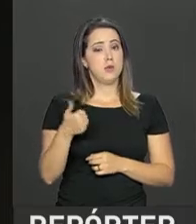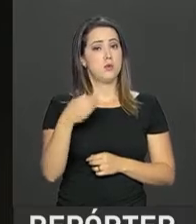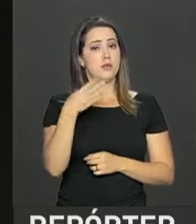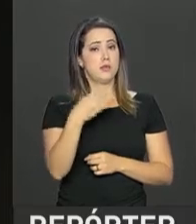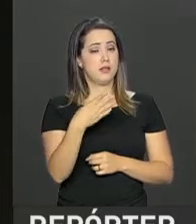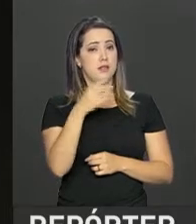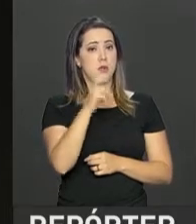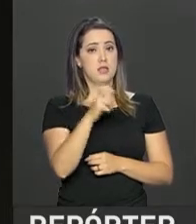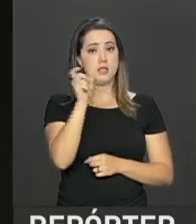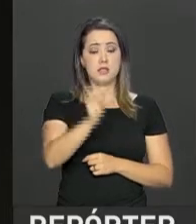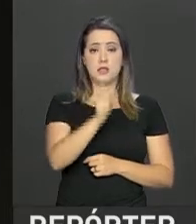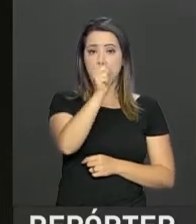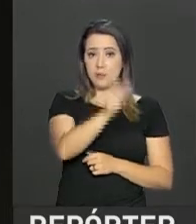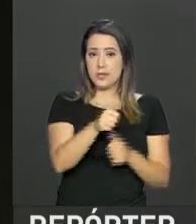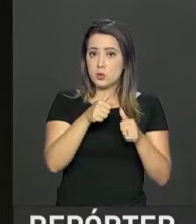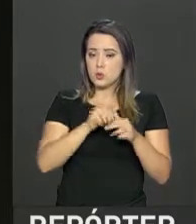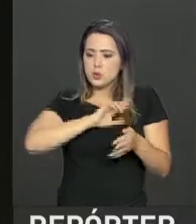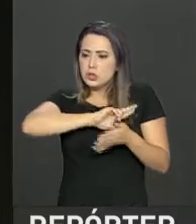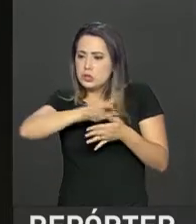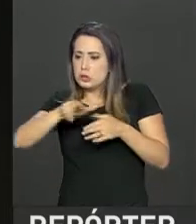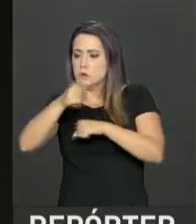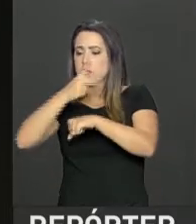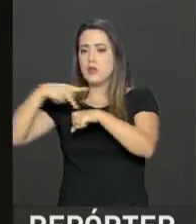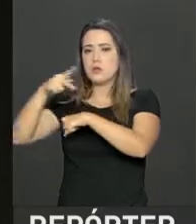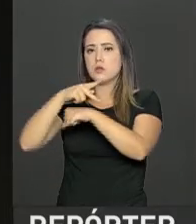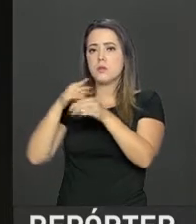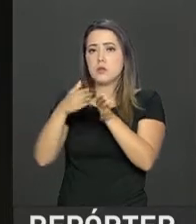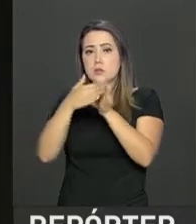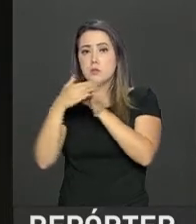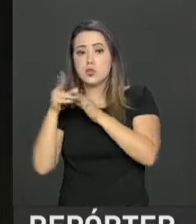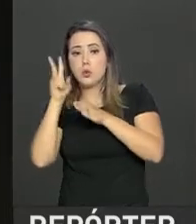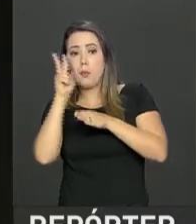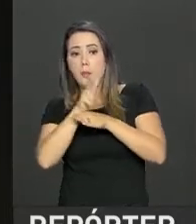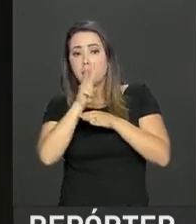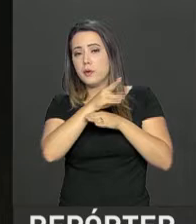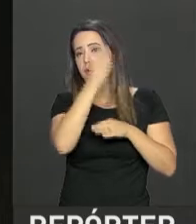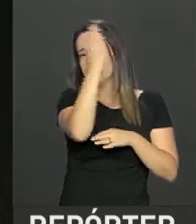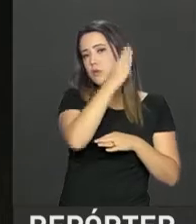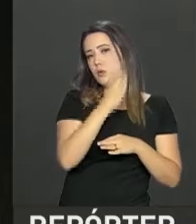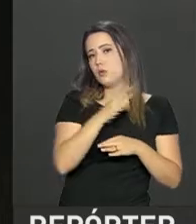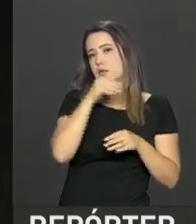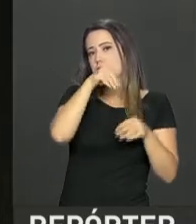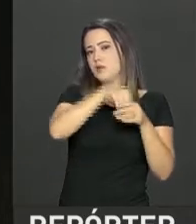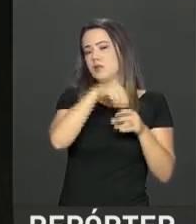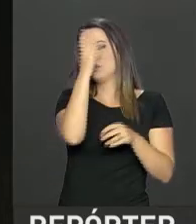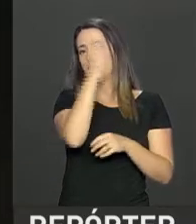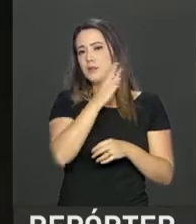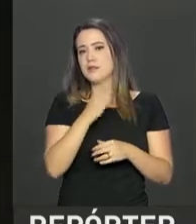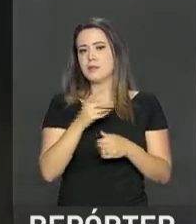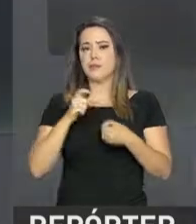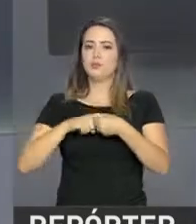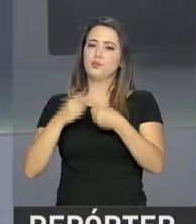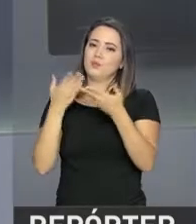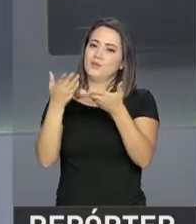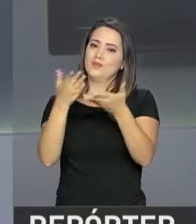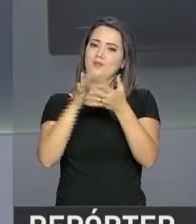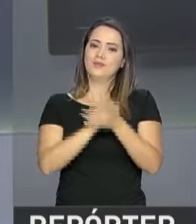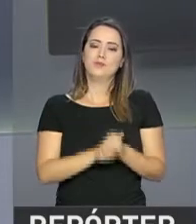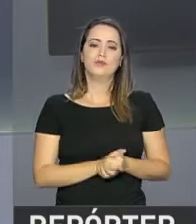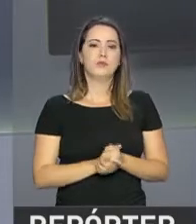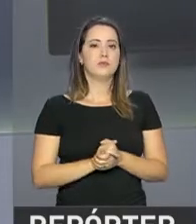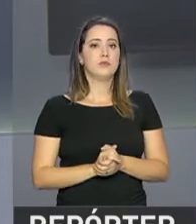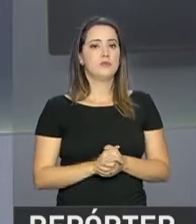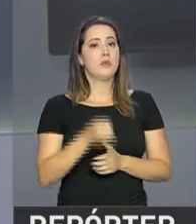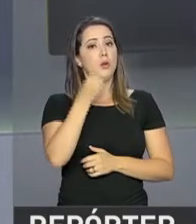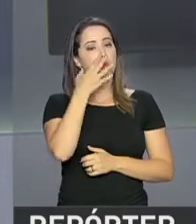10.145 refugiados de diversas nacionalidades vivendo aqui no Brasil. Eu volto com você no estúdio, Roberto.